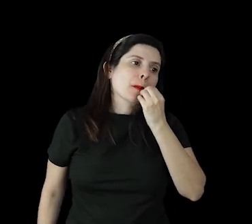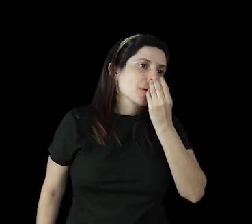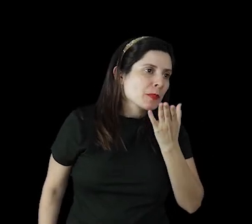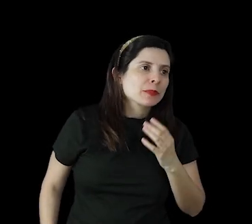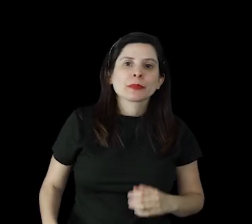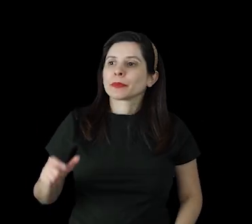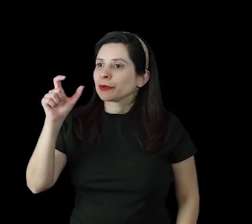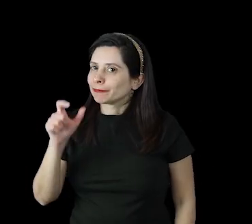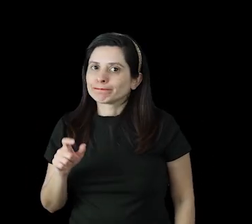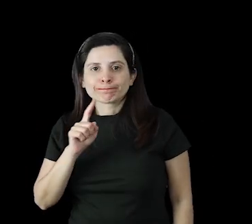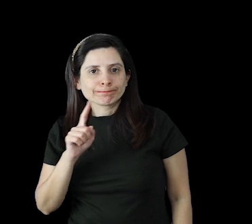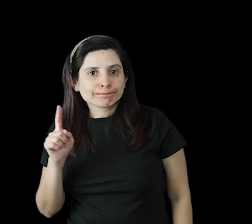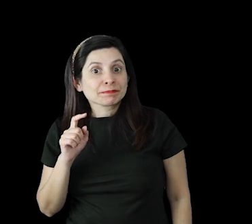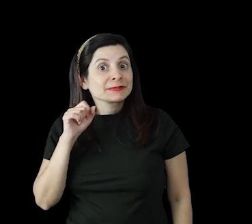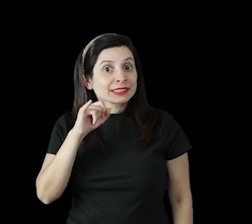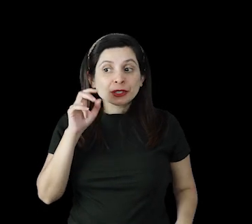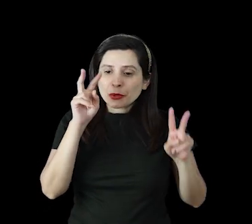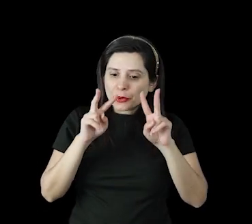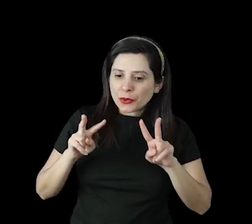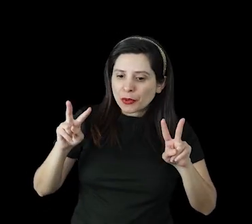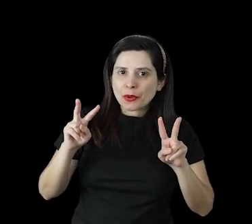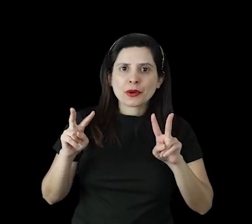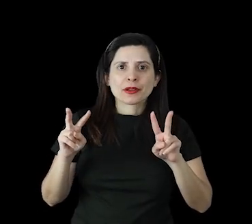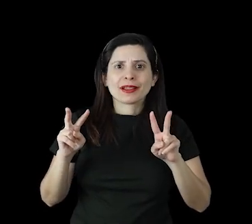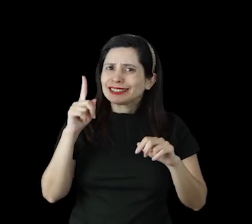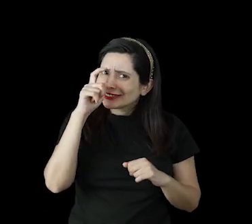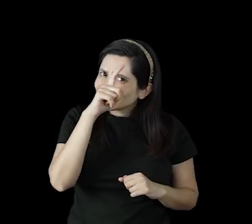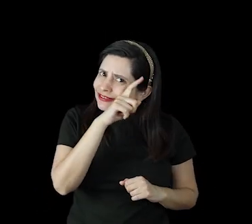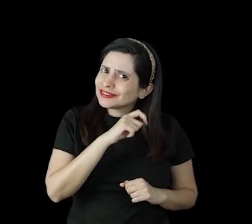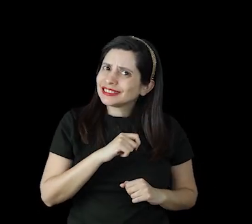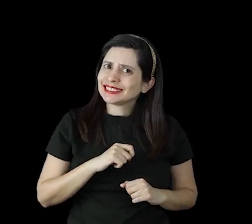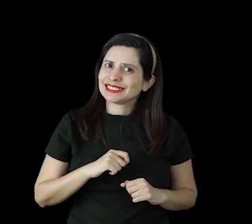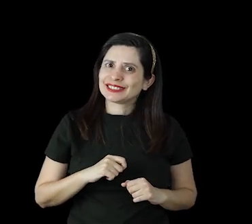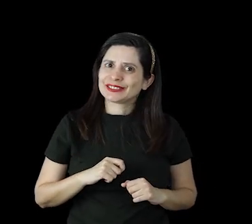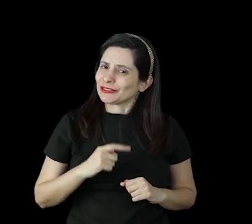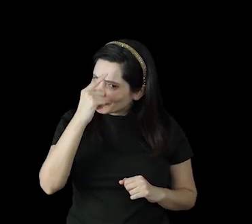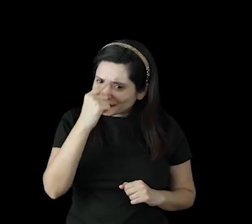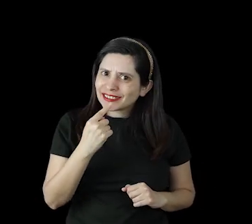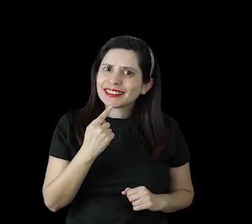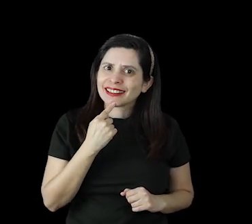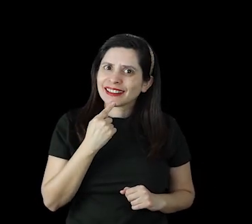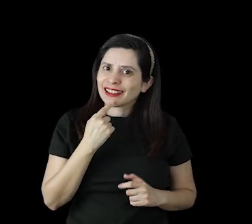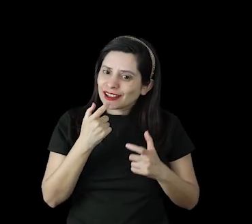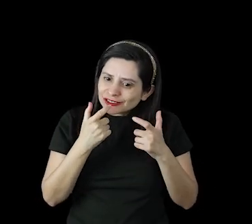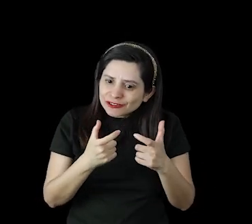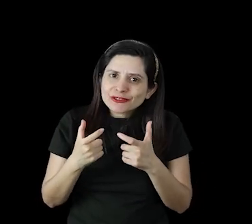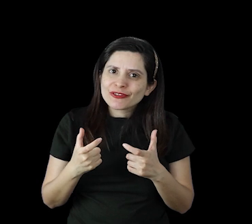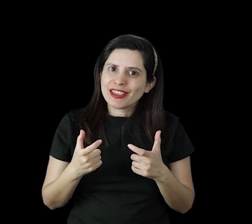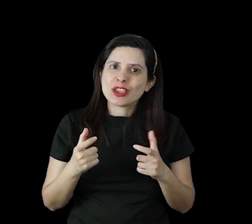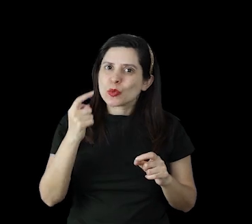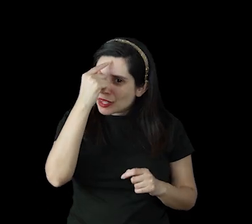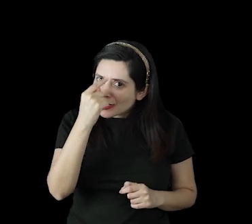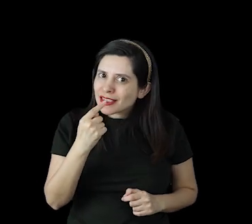você olhar para as pessoas, você não vê um boneco, é muito difícil você não vê um estereótipo, né, e da onde vem o